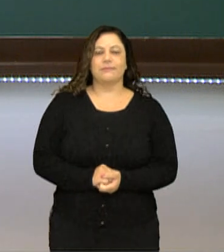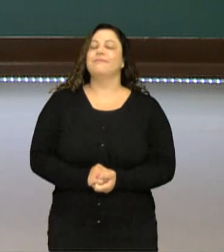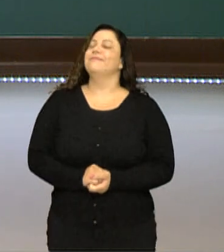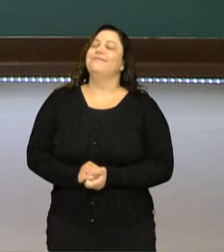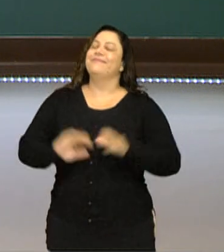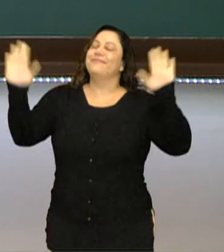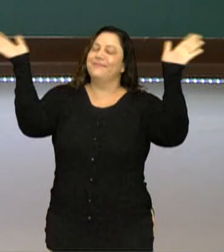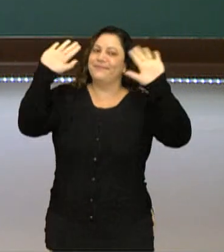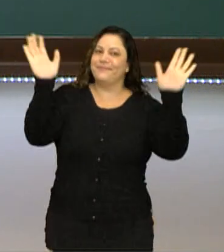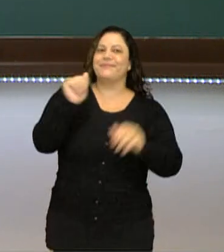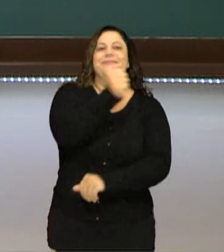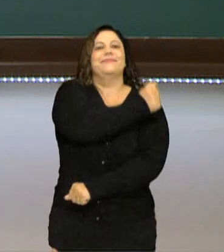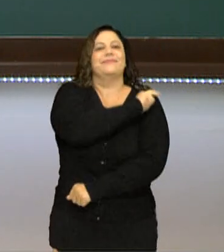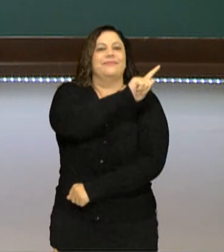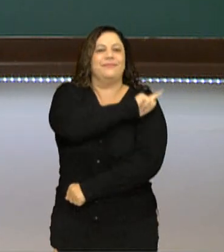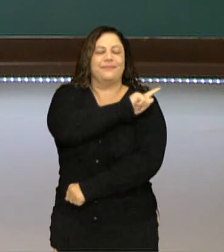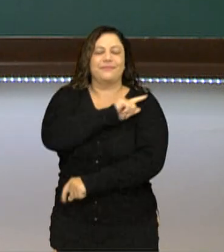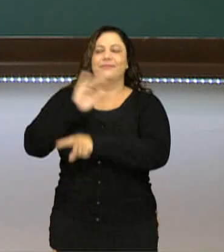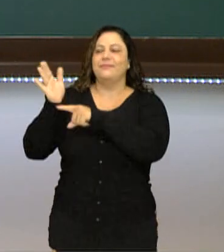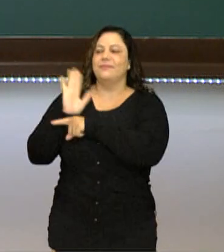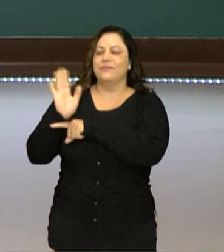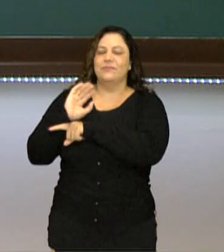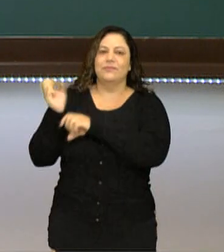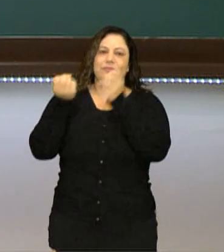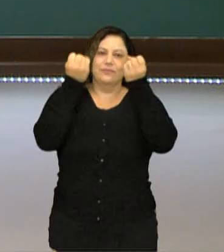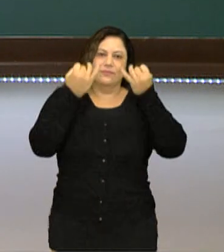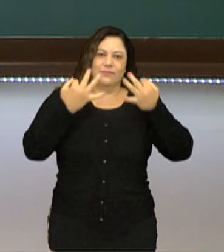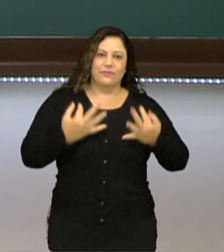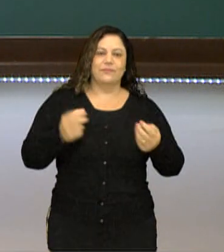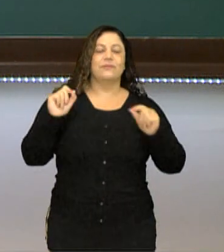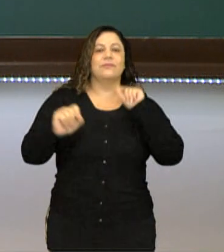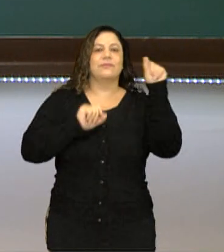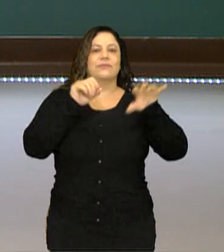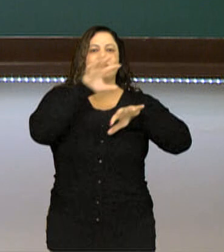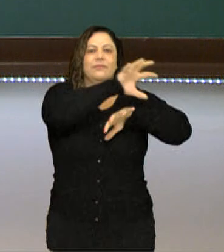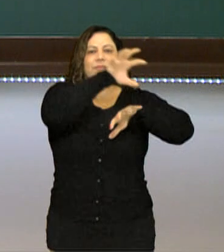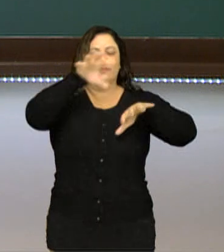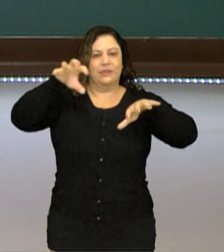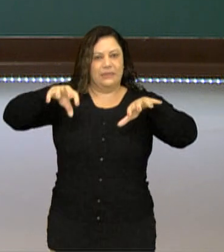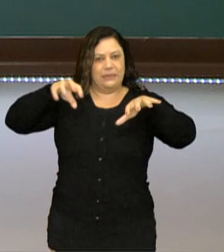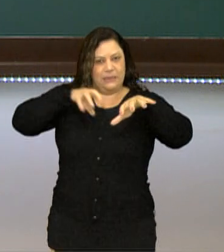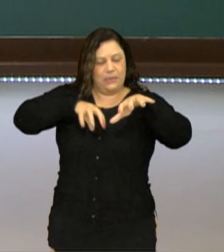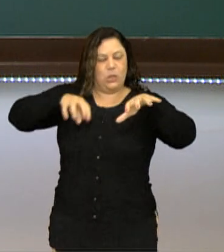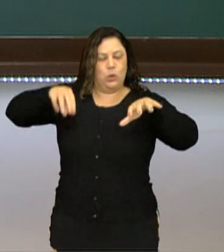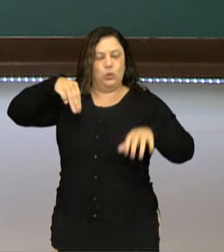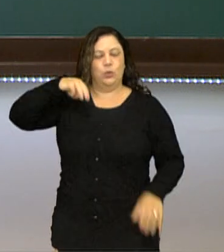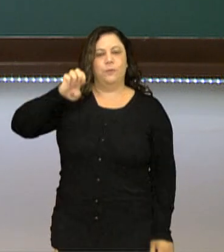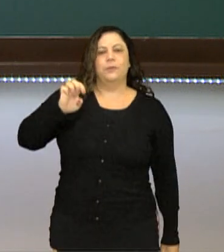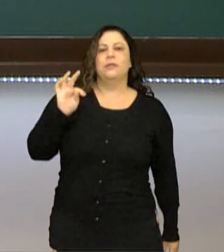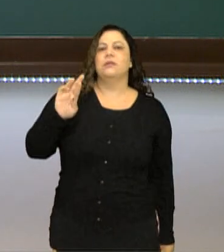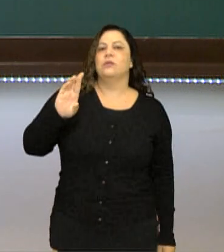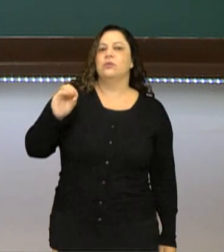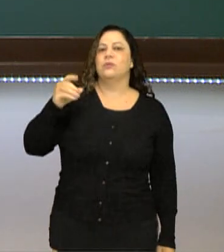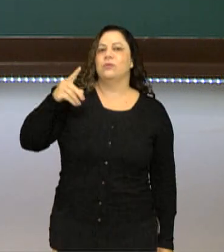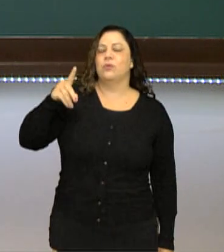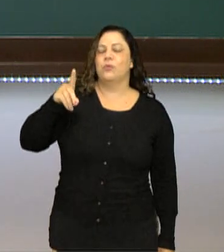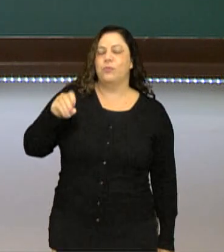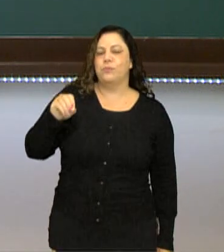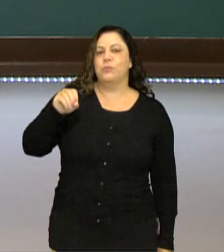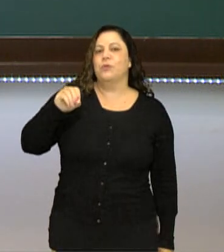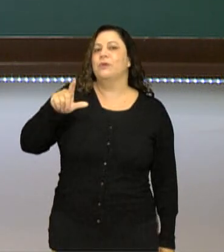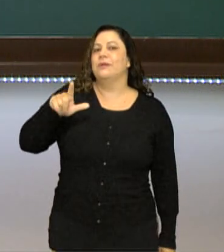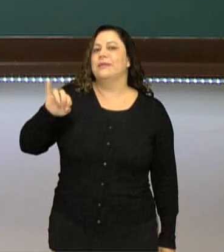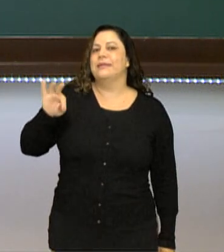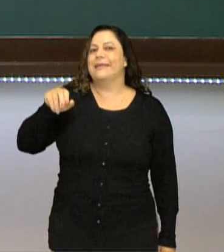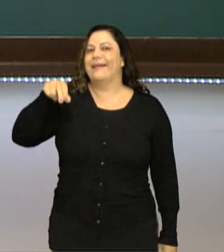Olá, estudantes do 7º ano. Neste vídeo vamos falar sobre as regiões metropolitanas brasileiras, características de